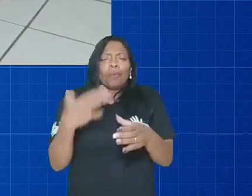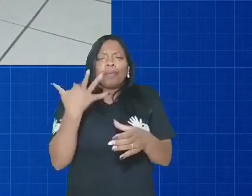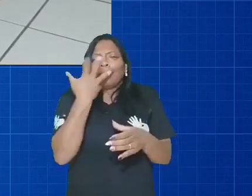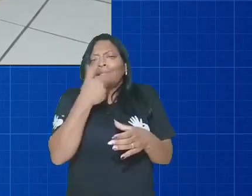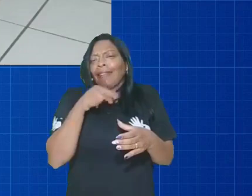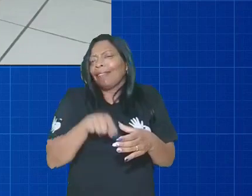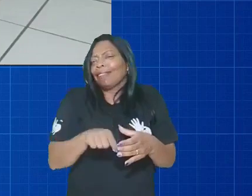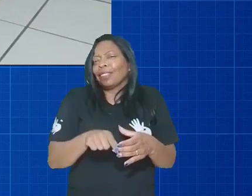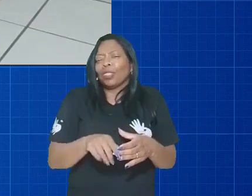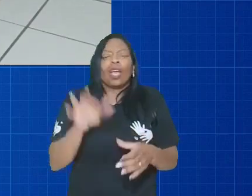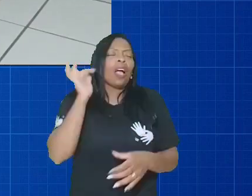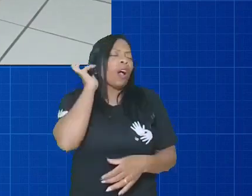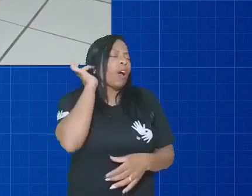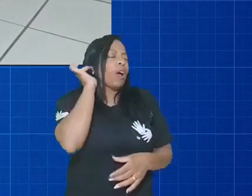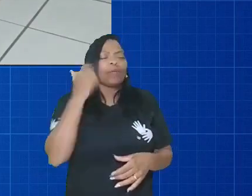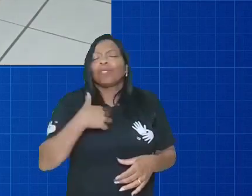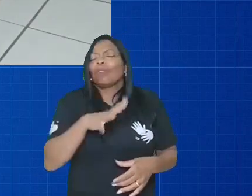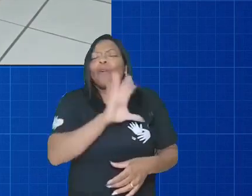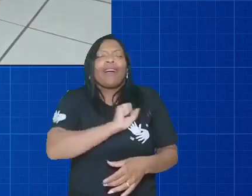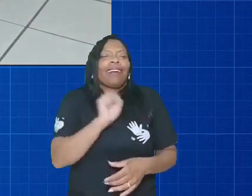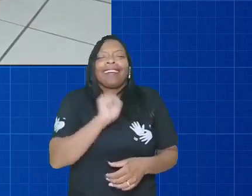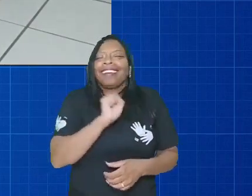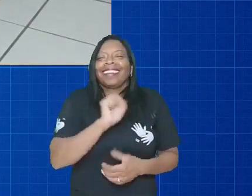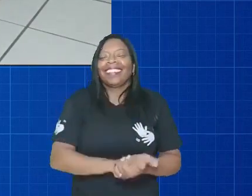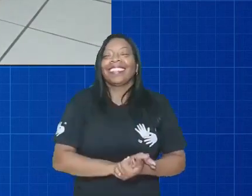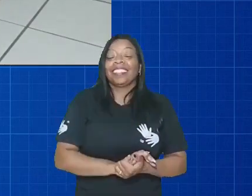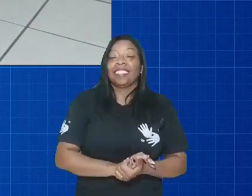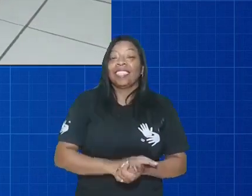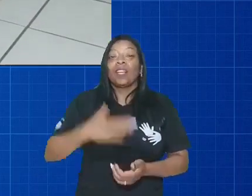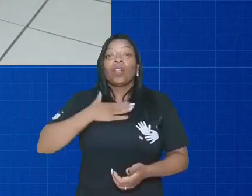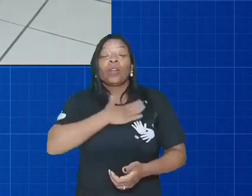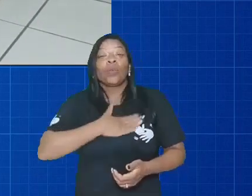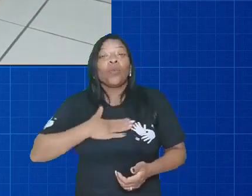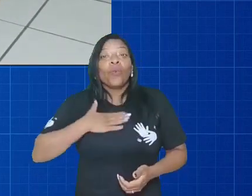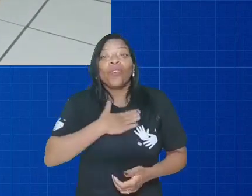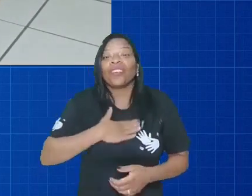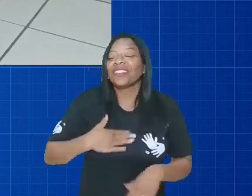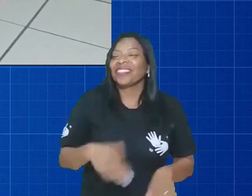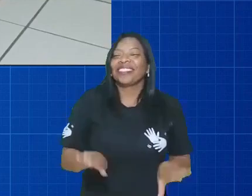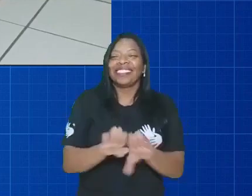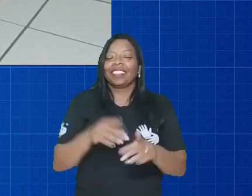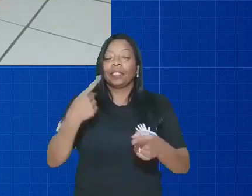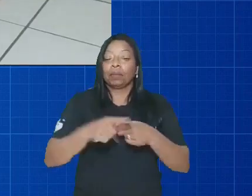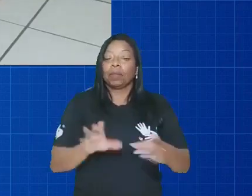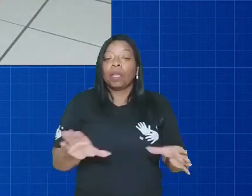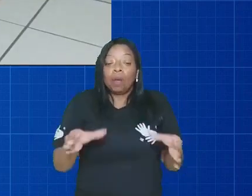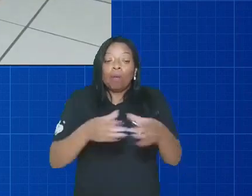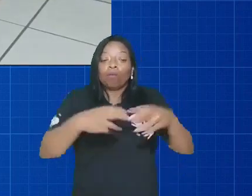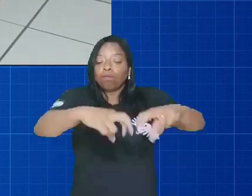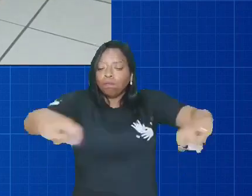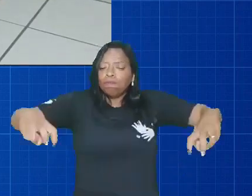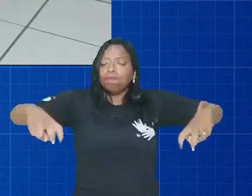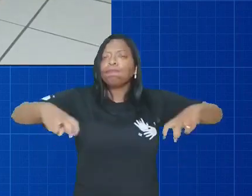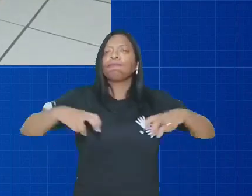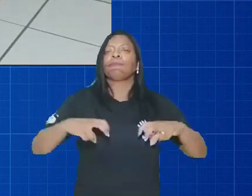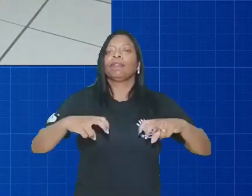grupo. E assim, é tão gostoso ver essa entrega, porque quando você vai ali e faz